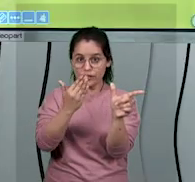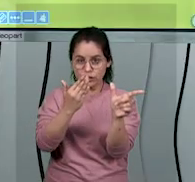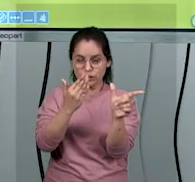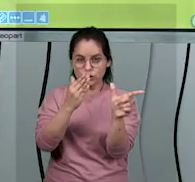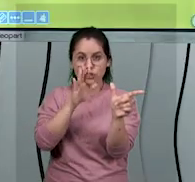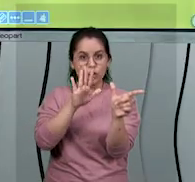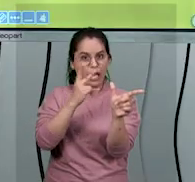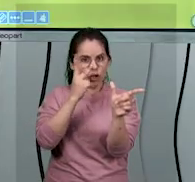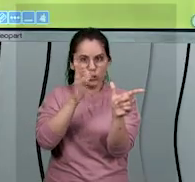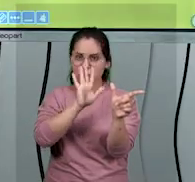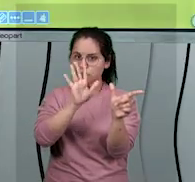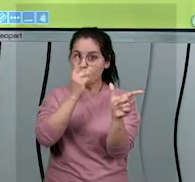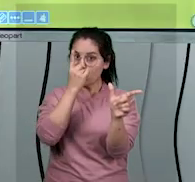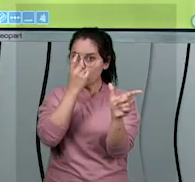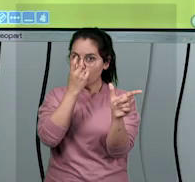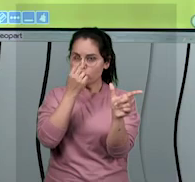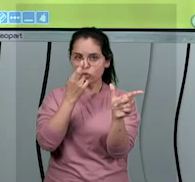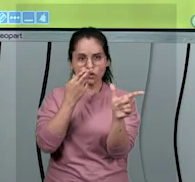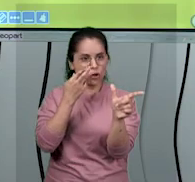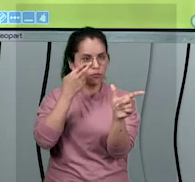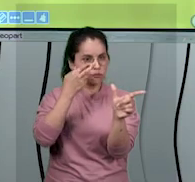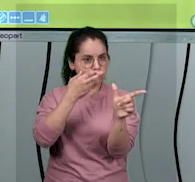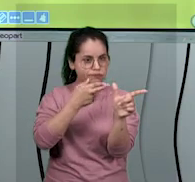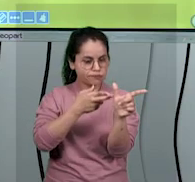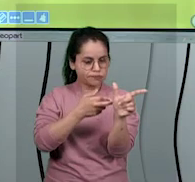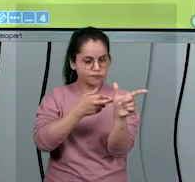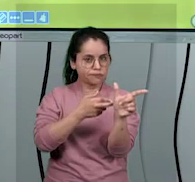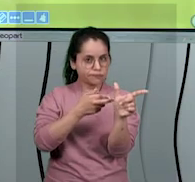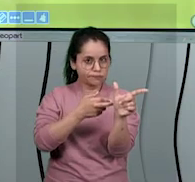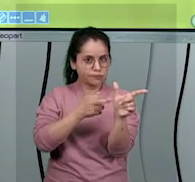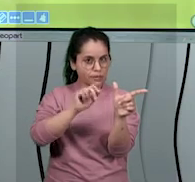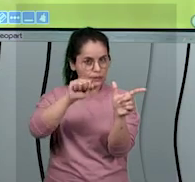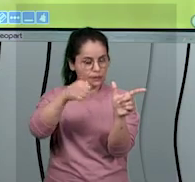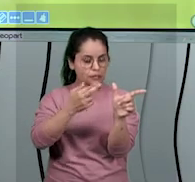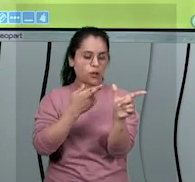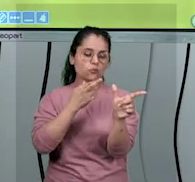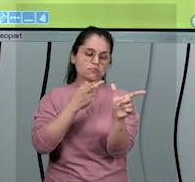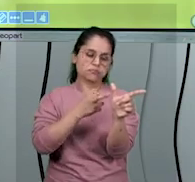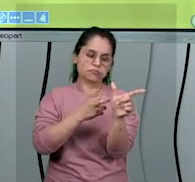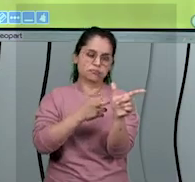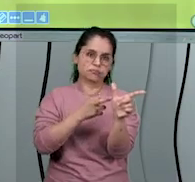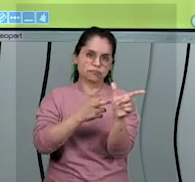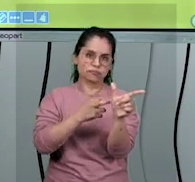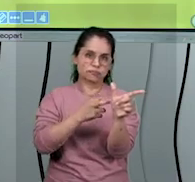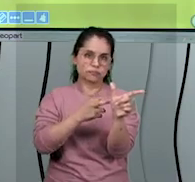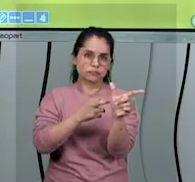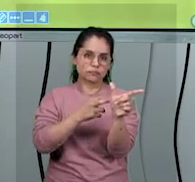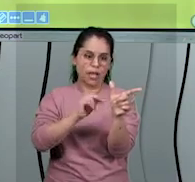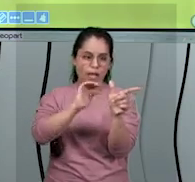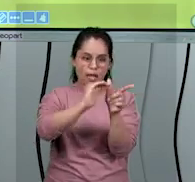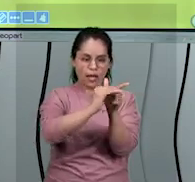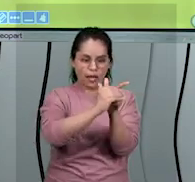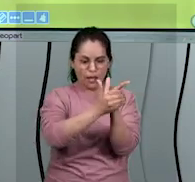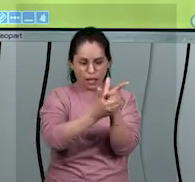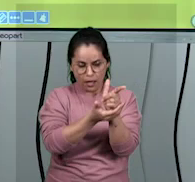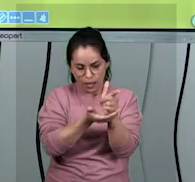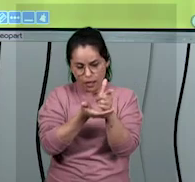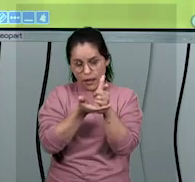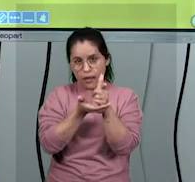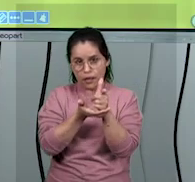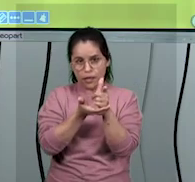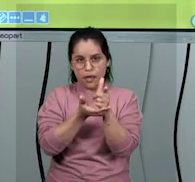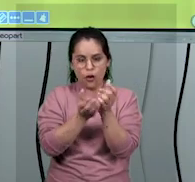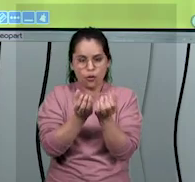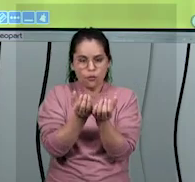não são duas, tá? As vesículas seminais são duas, a próstata é um órgão só que ela está atrás do